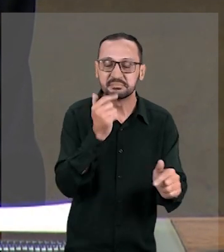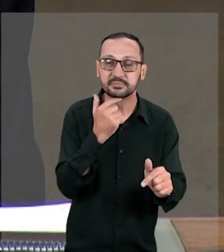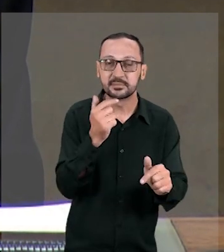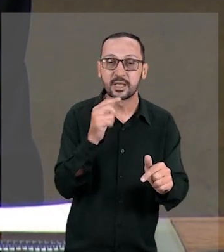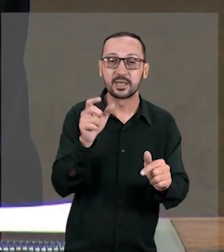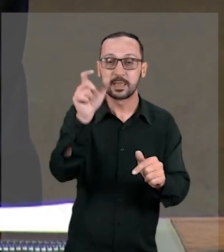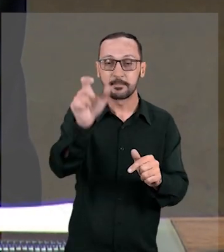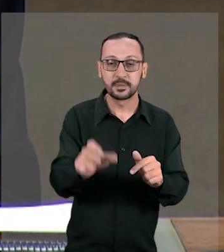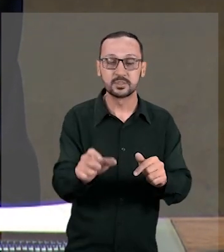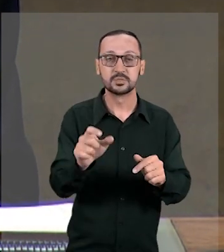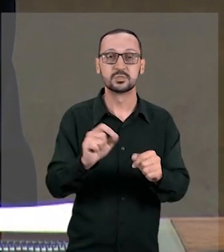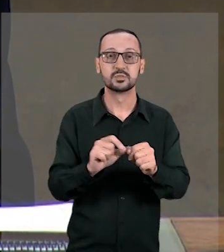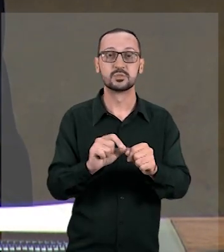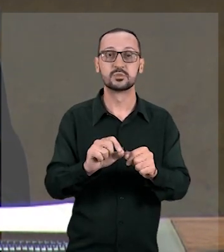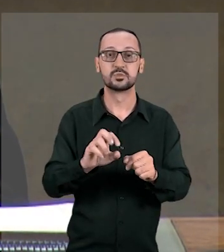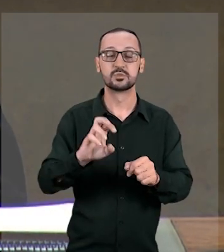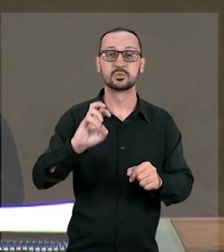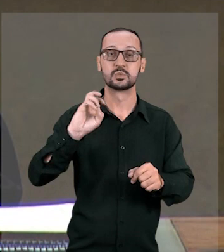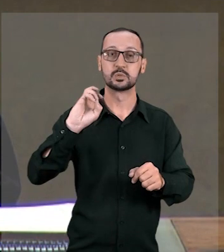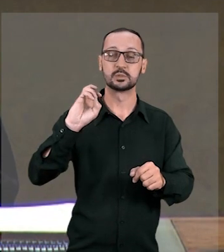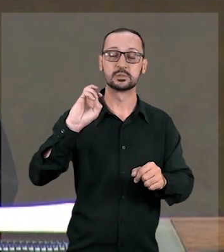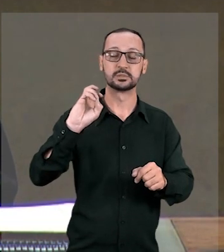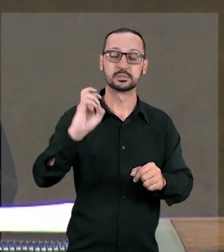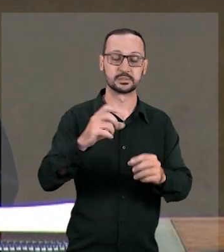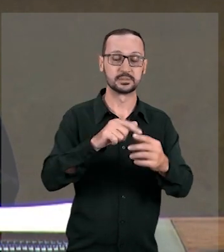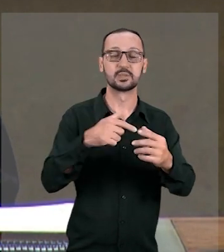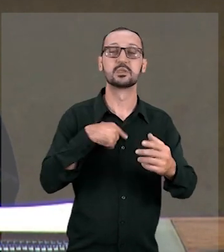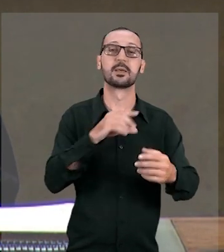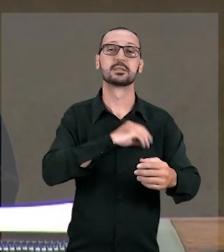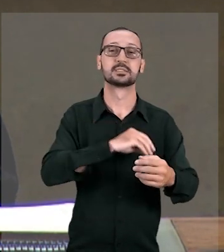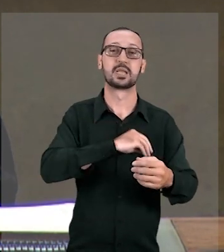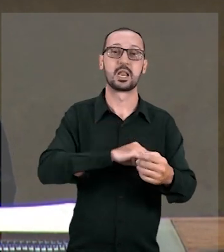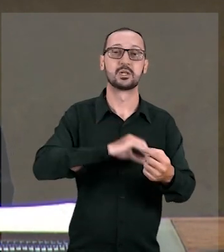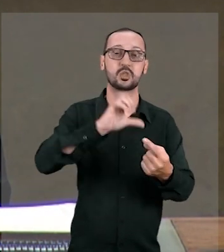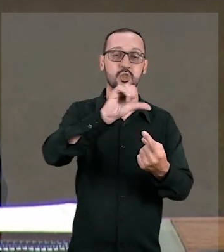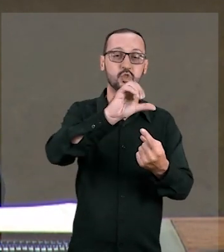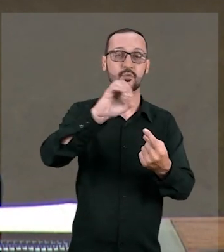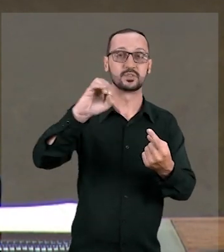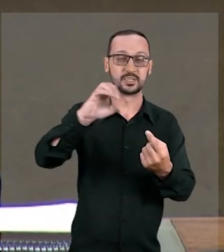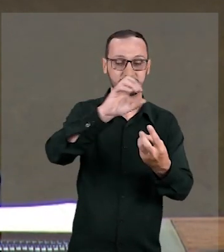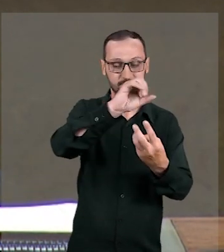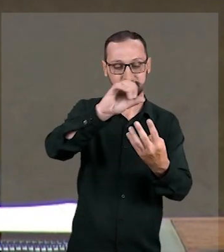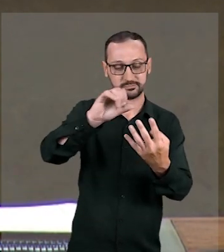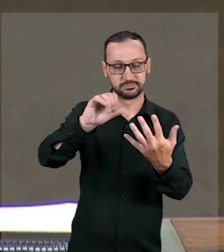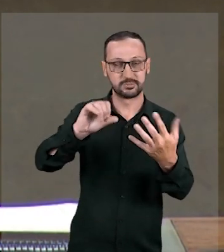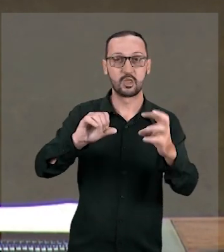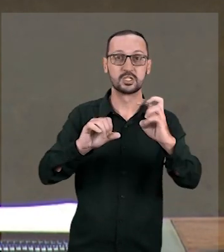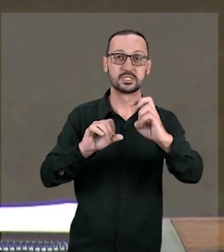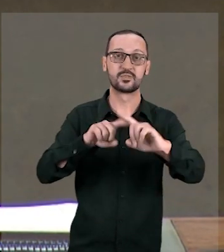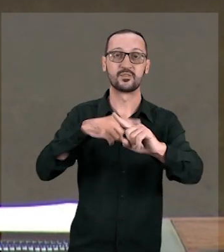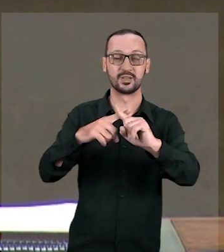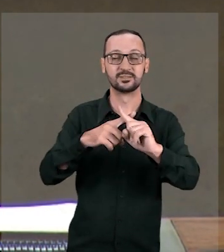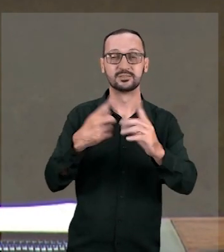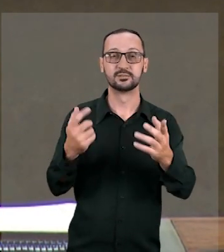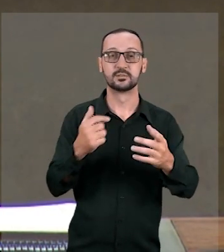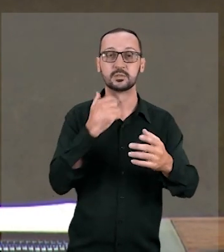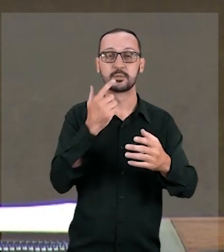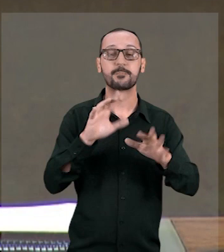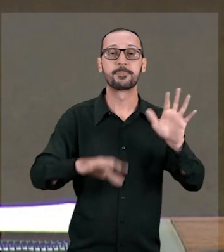qualquer pessoa que ganhe mais de 5 salários mínimos, fez do Brasil um país de